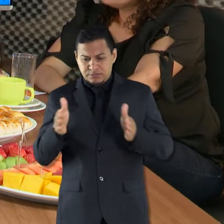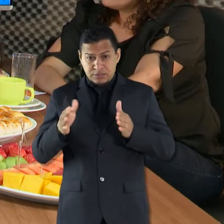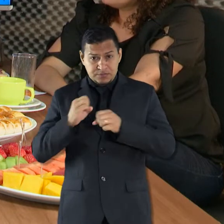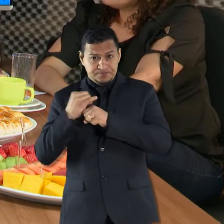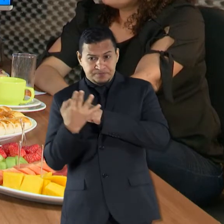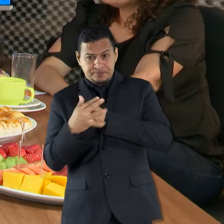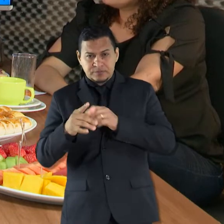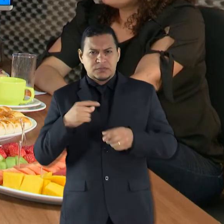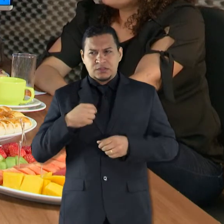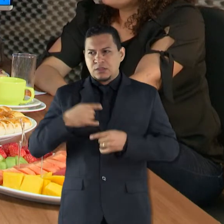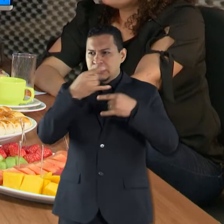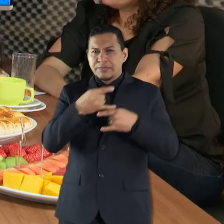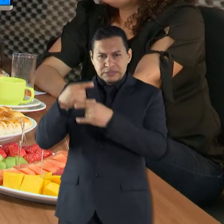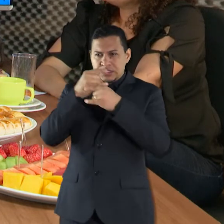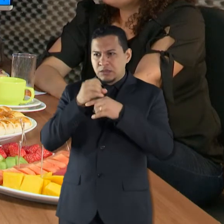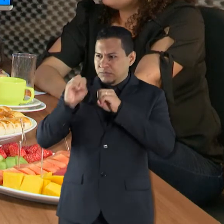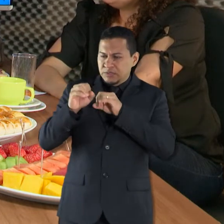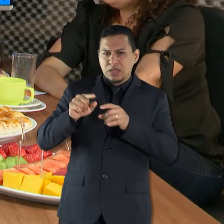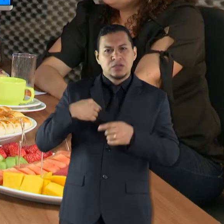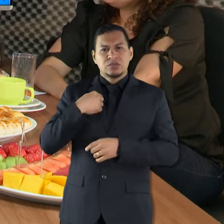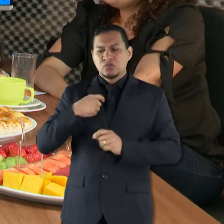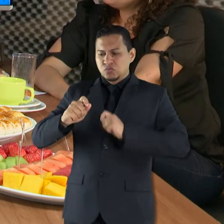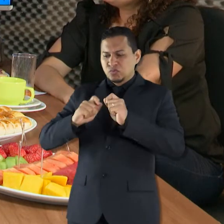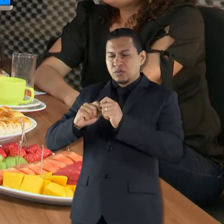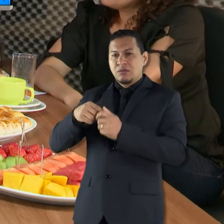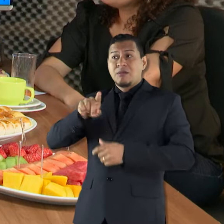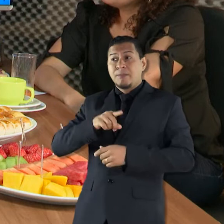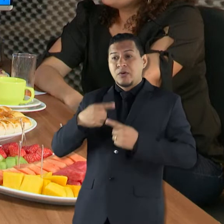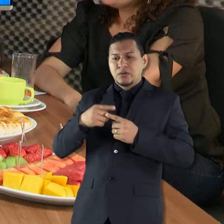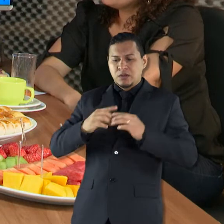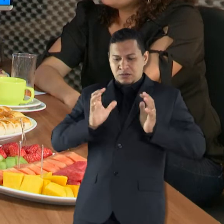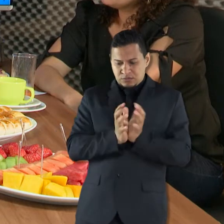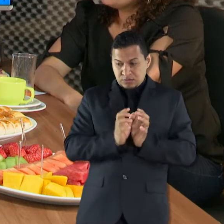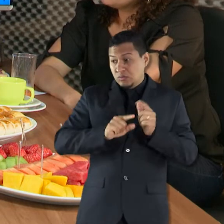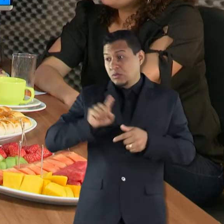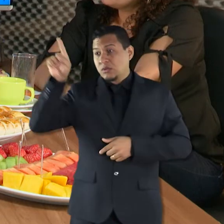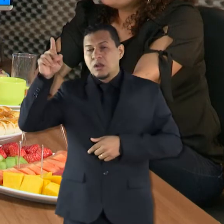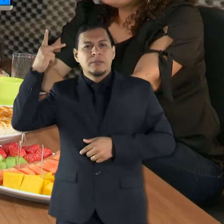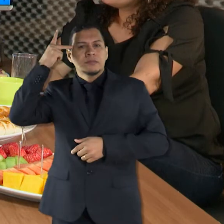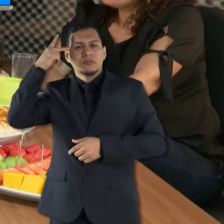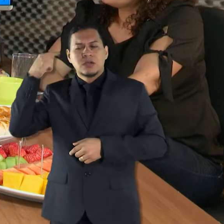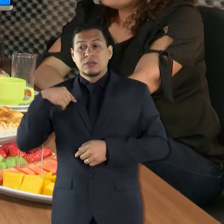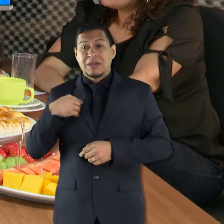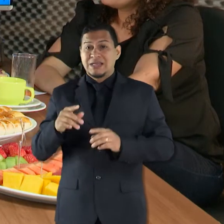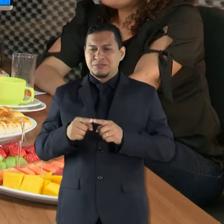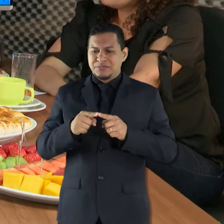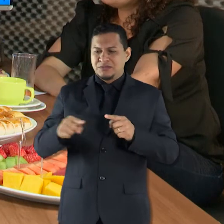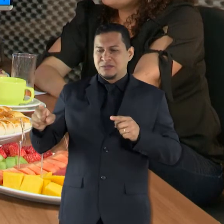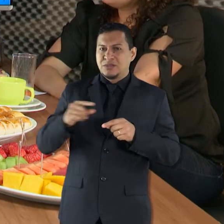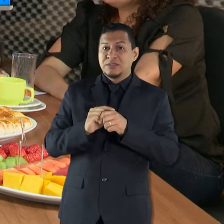da pandemia, eles ficaram em aula online e ficava mais fácil da gente controlar lá de São Paulo. Mas no período da químio, eu ficava meio largado,